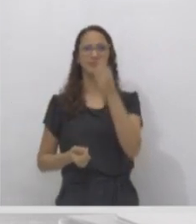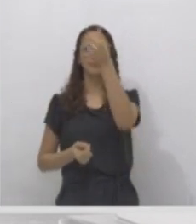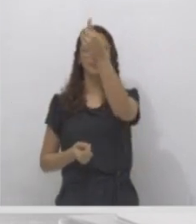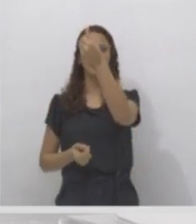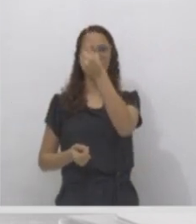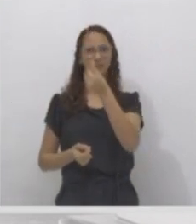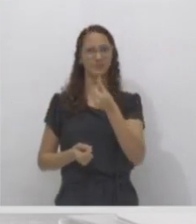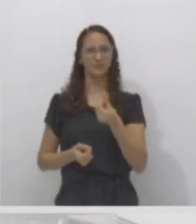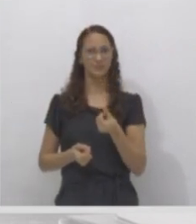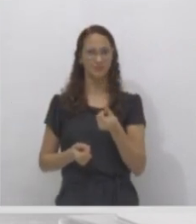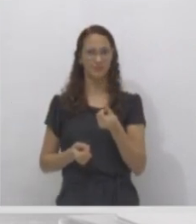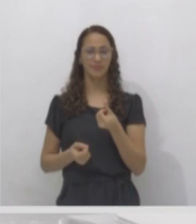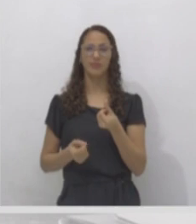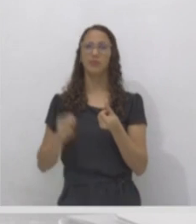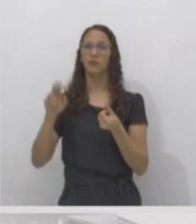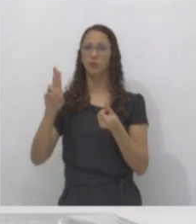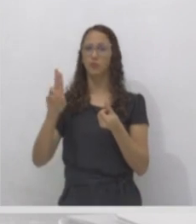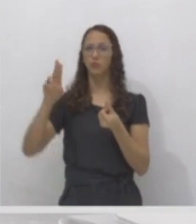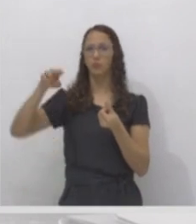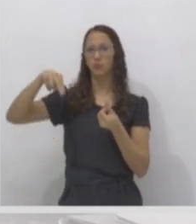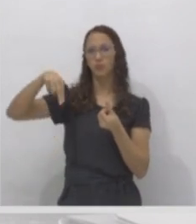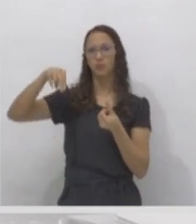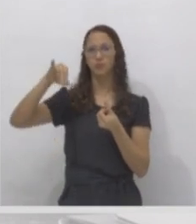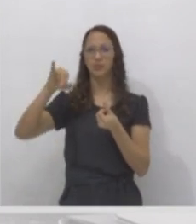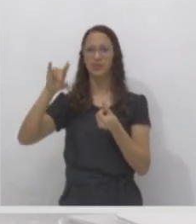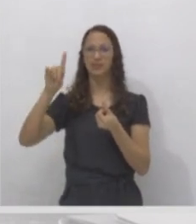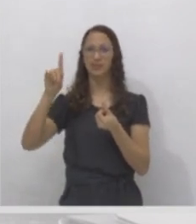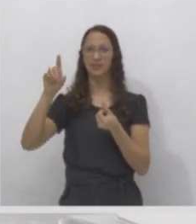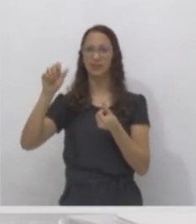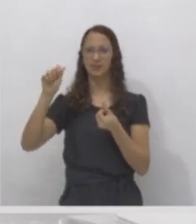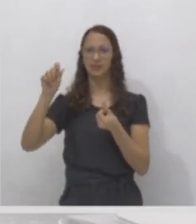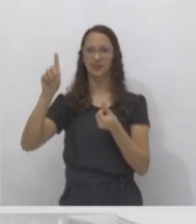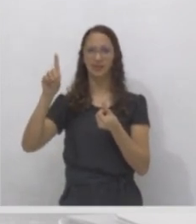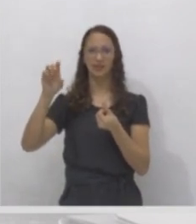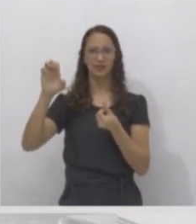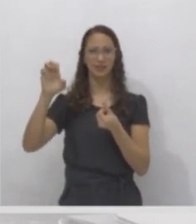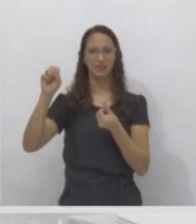6 unidades de milhar. 6